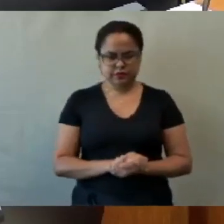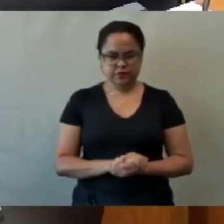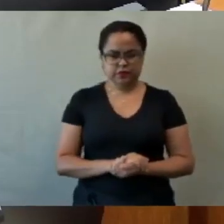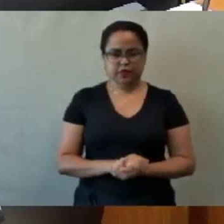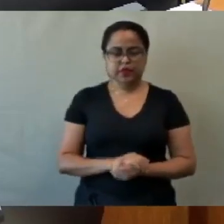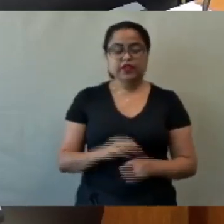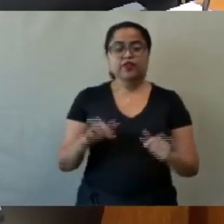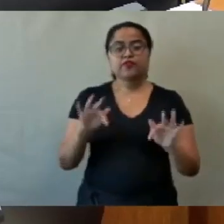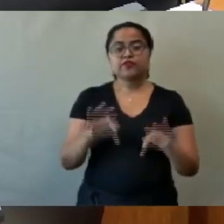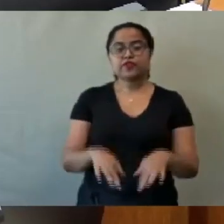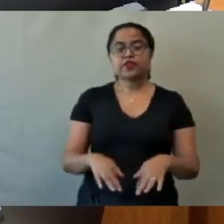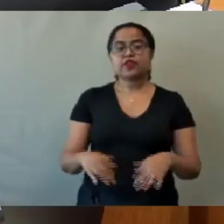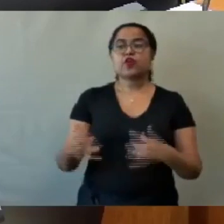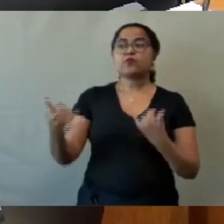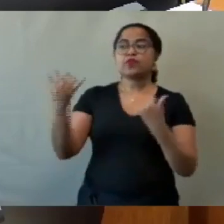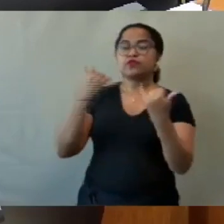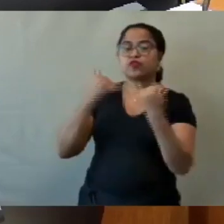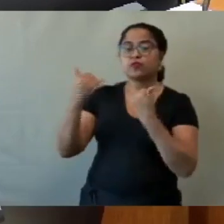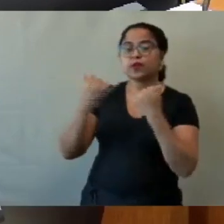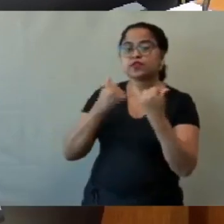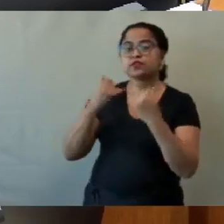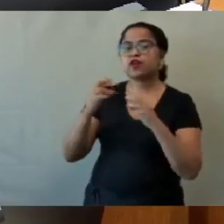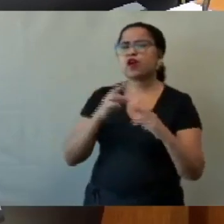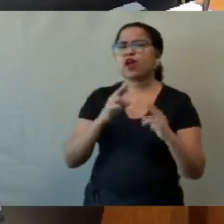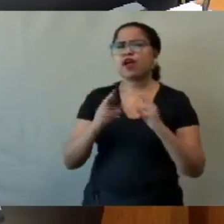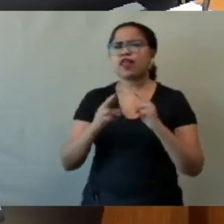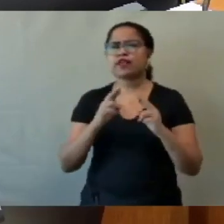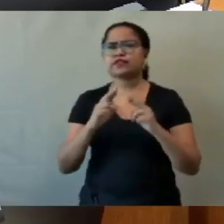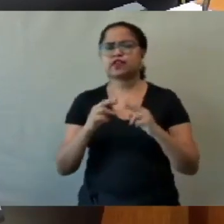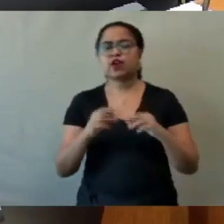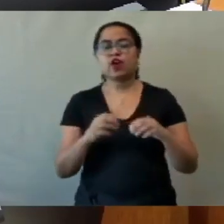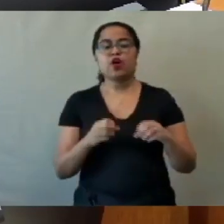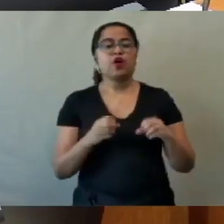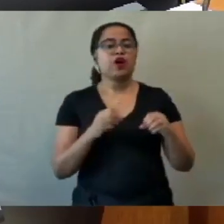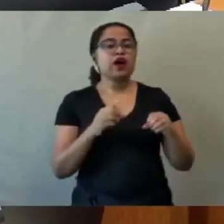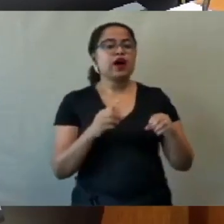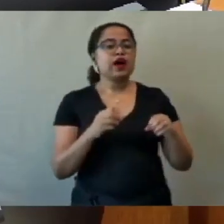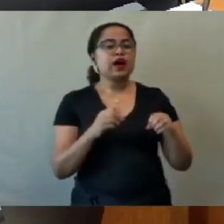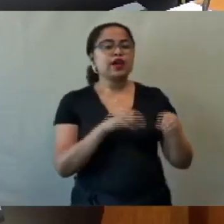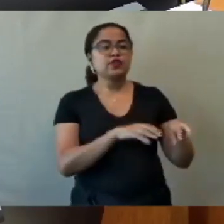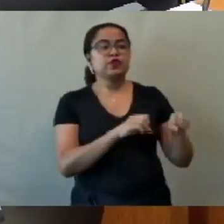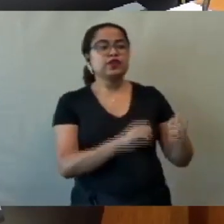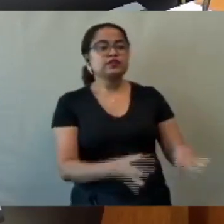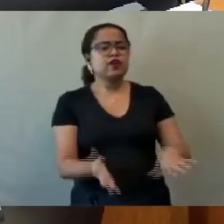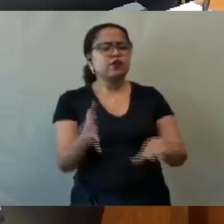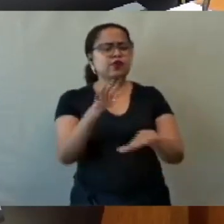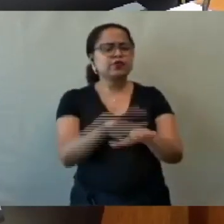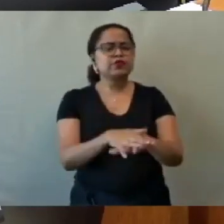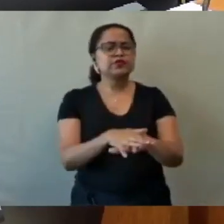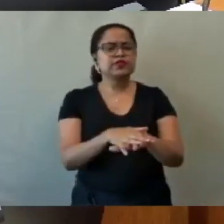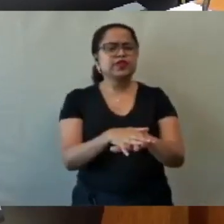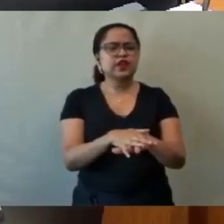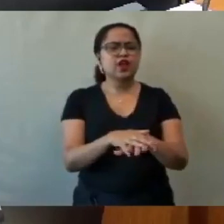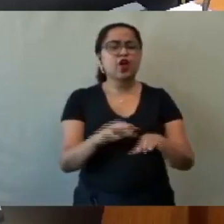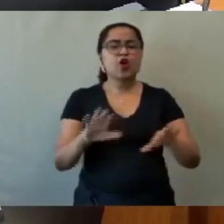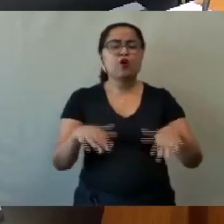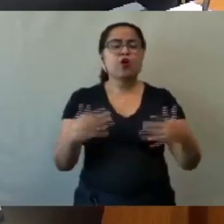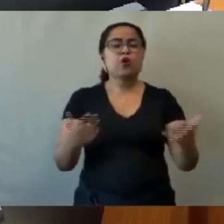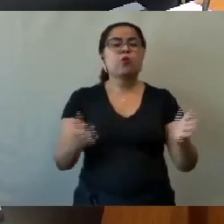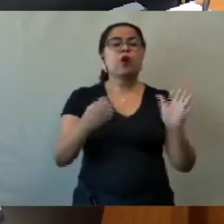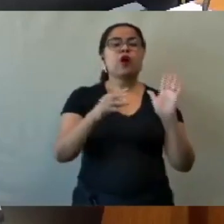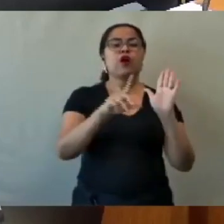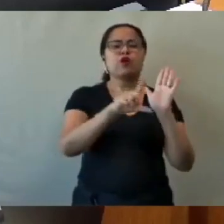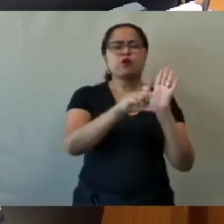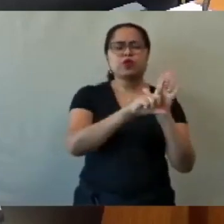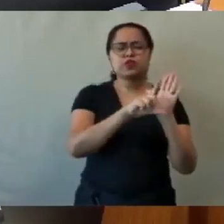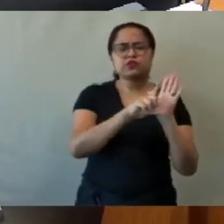Finalidade, obter informação em relação à educação inclusiva. Qual a legislação municipal que regula o